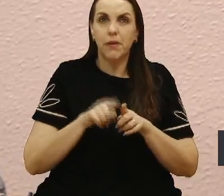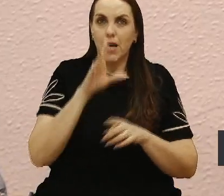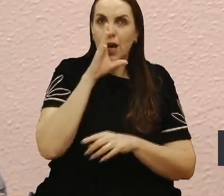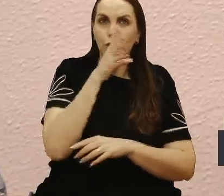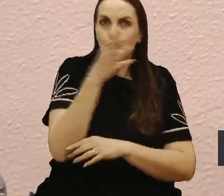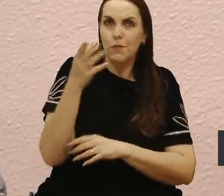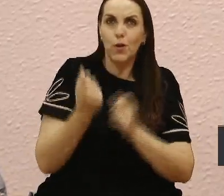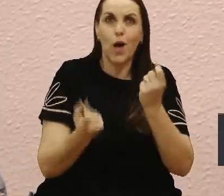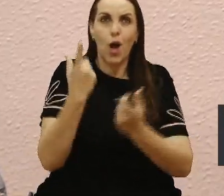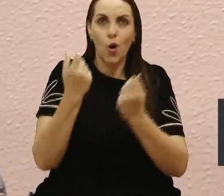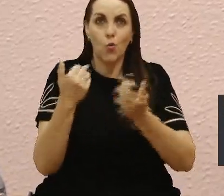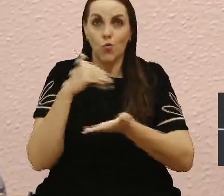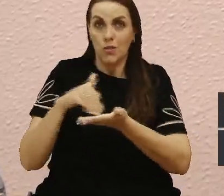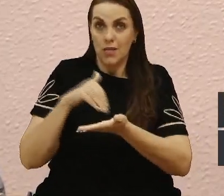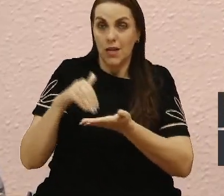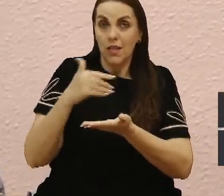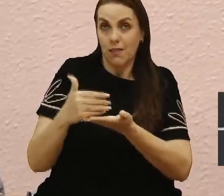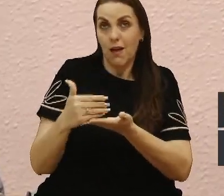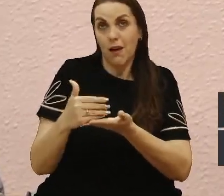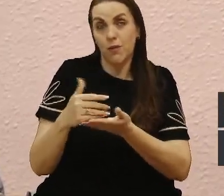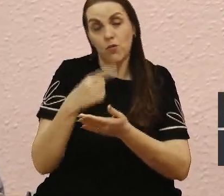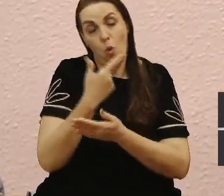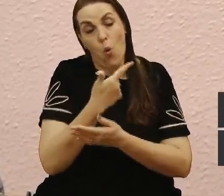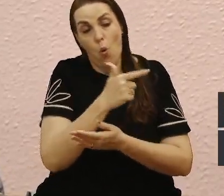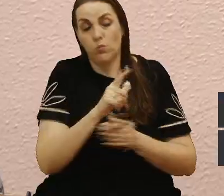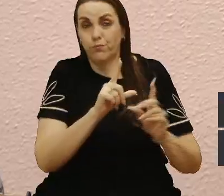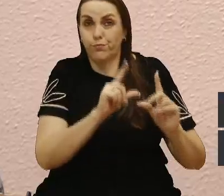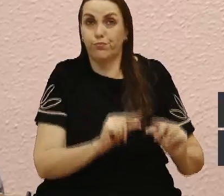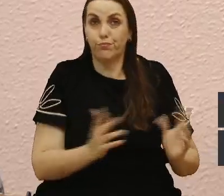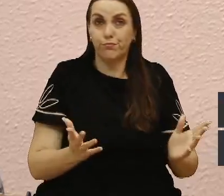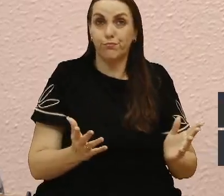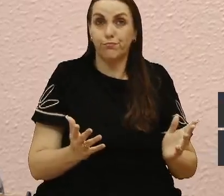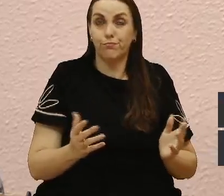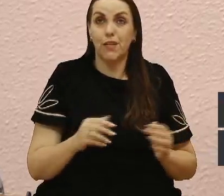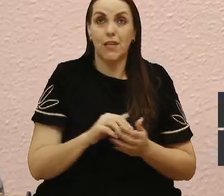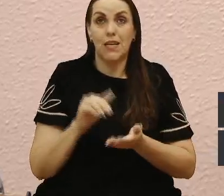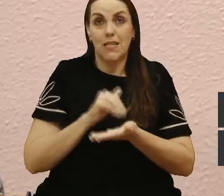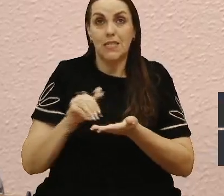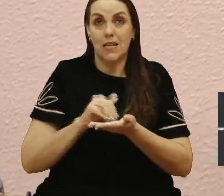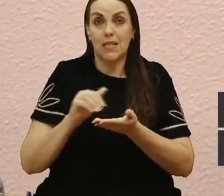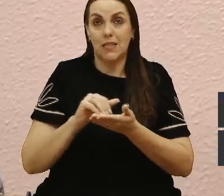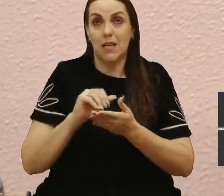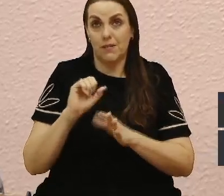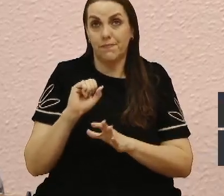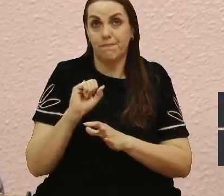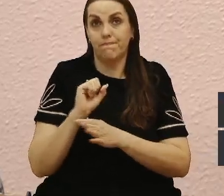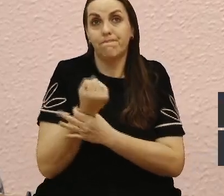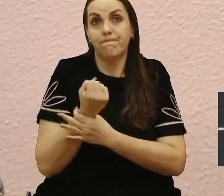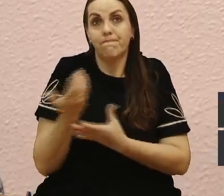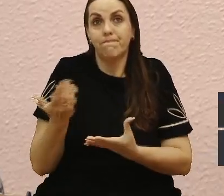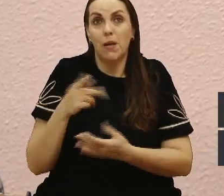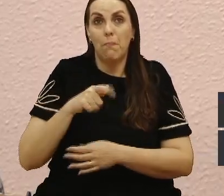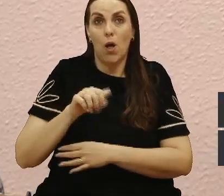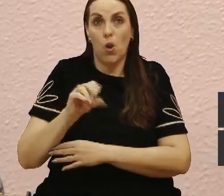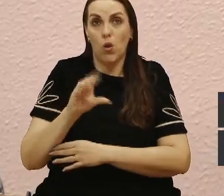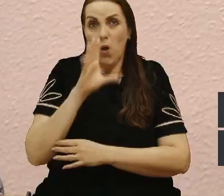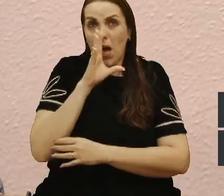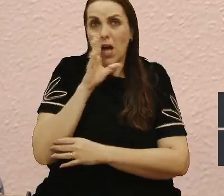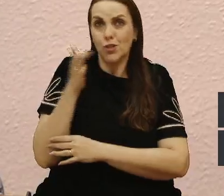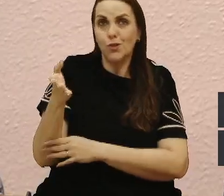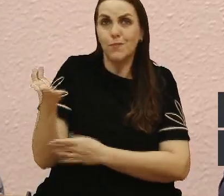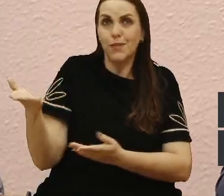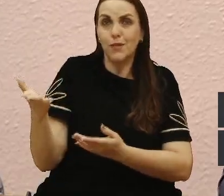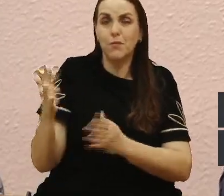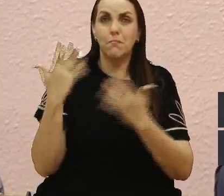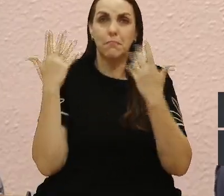alguns secretários, outros um pouco menos. O secretário de Segurança, Paulo, é um dos que eu admiro. Mas te parabenizar pela coragem, conte